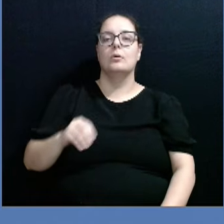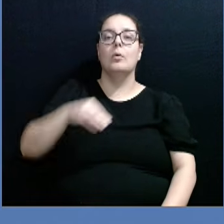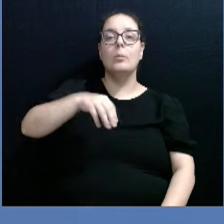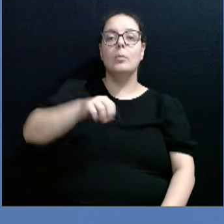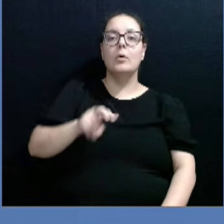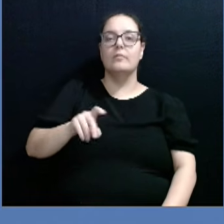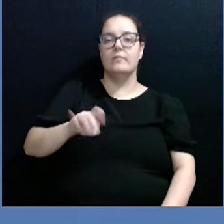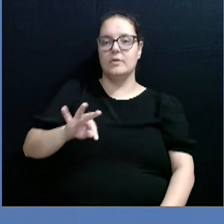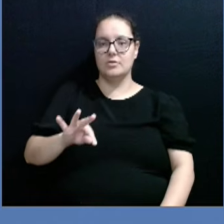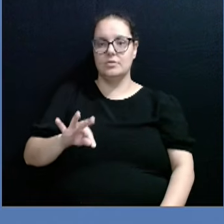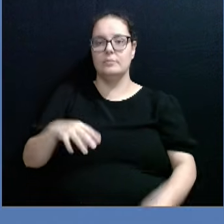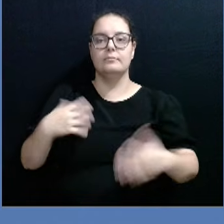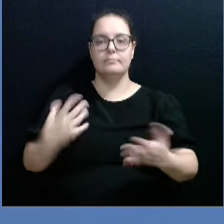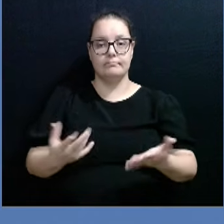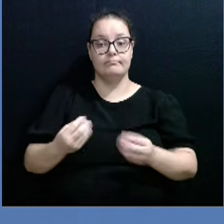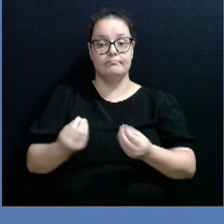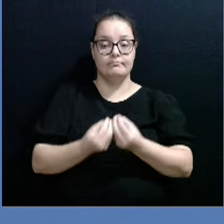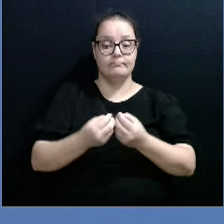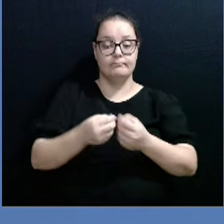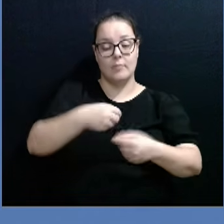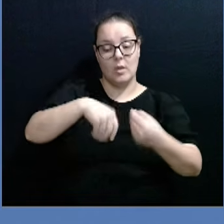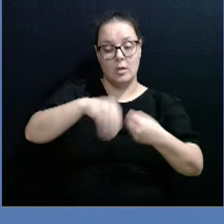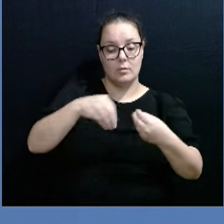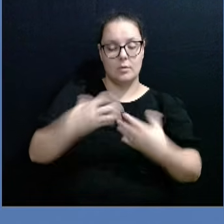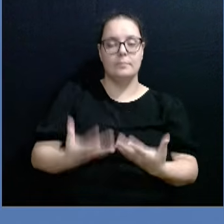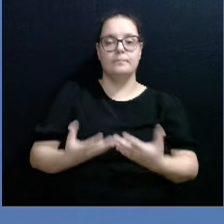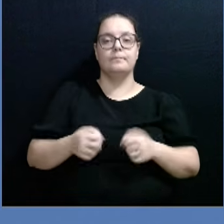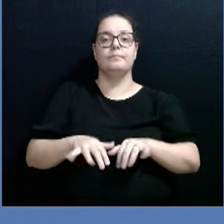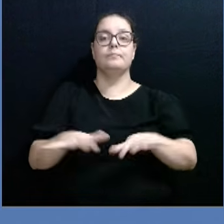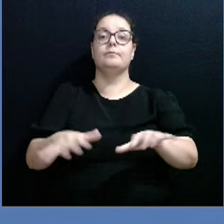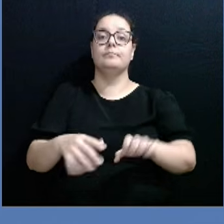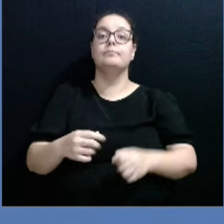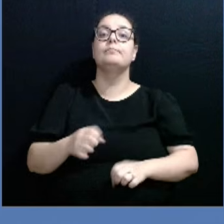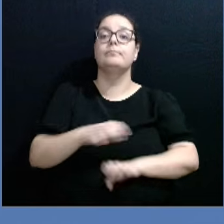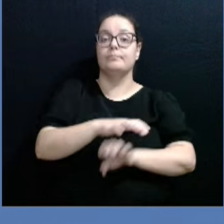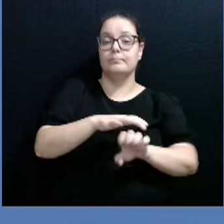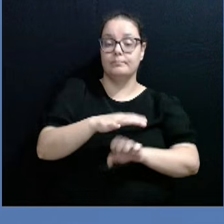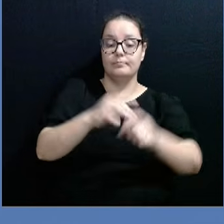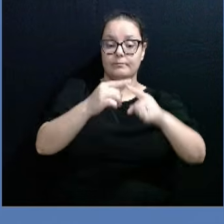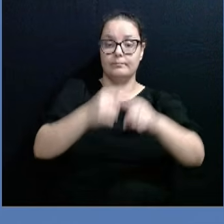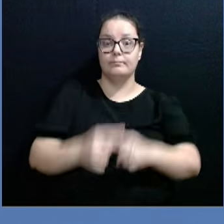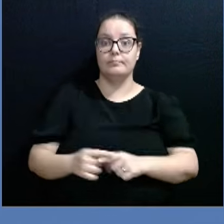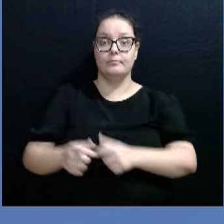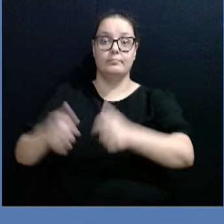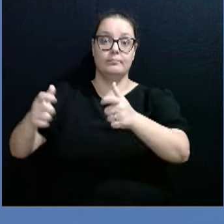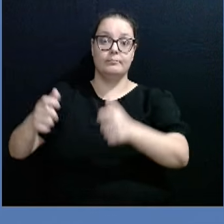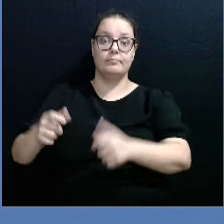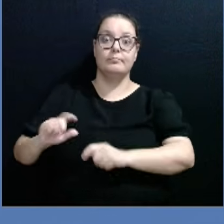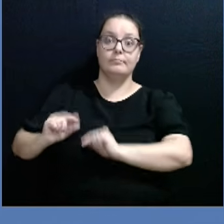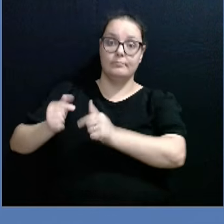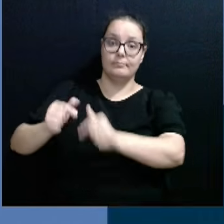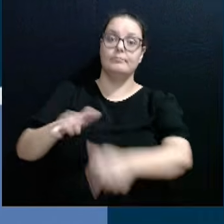fórmula que levou essas empresas a competir com gigantes e veteranos do setor.